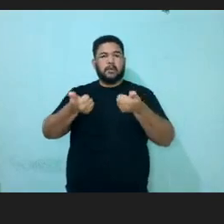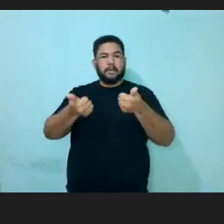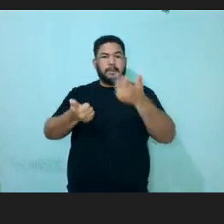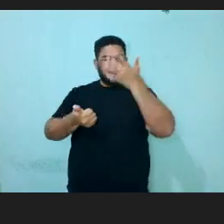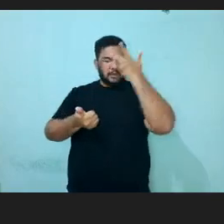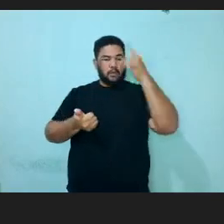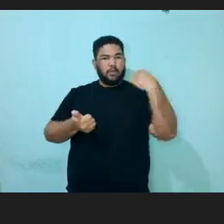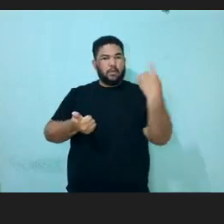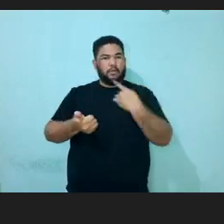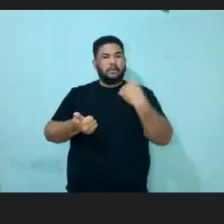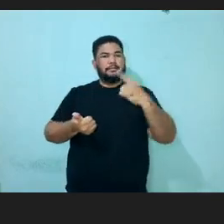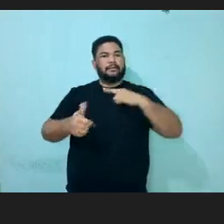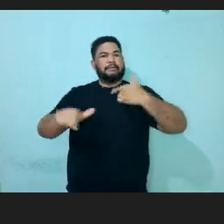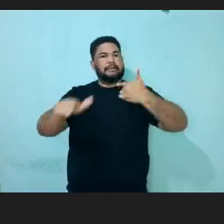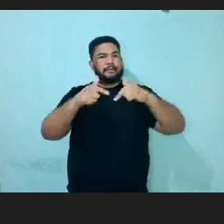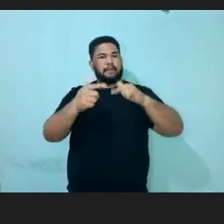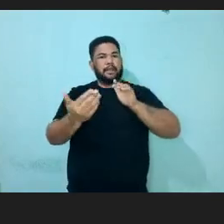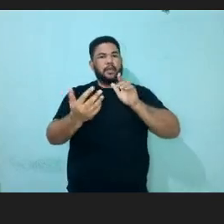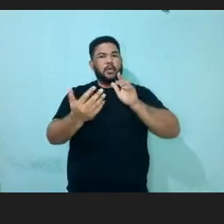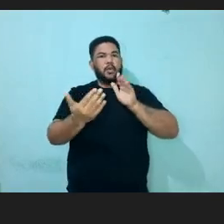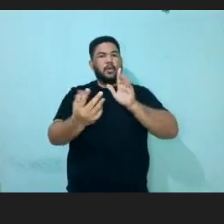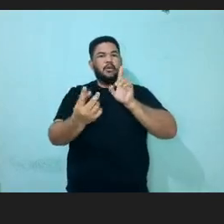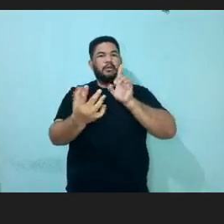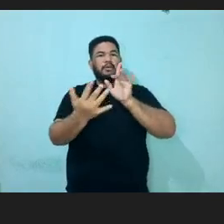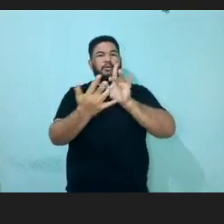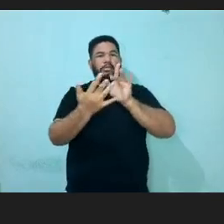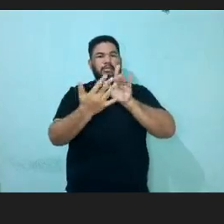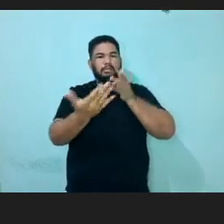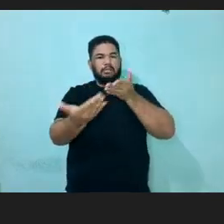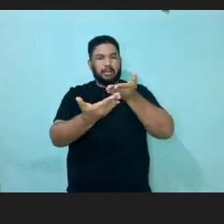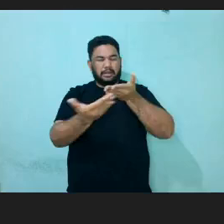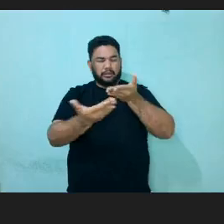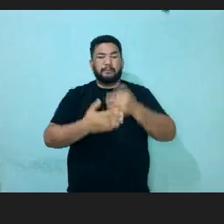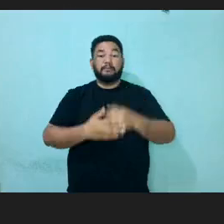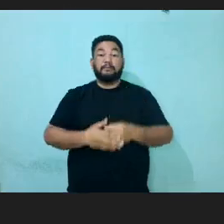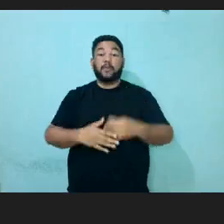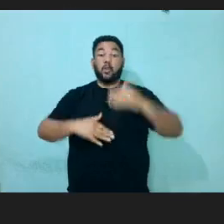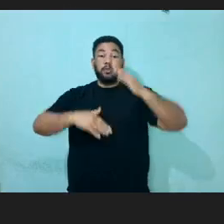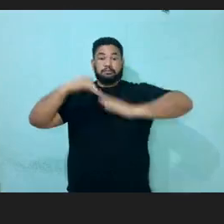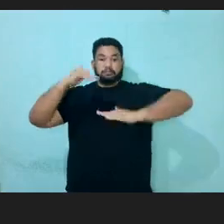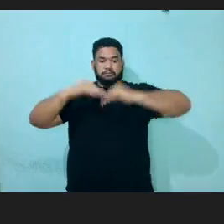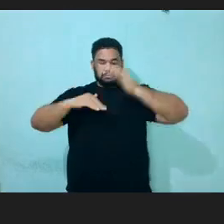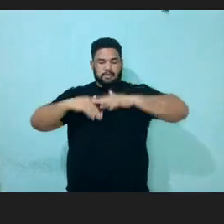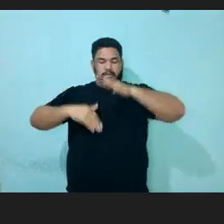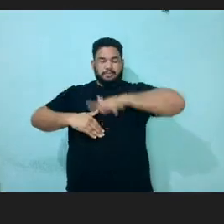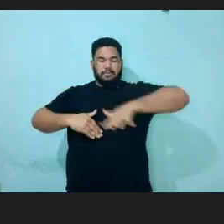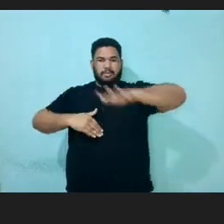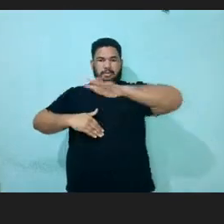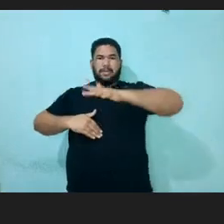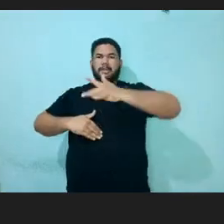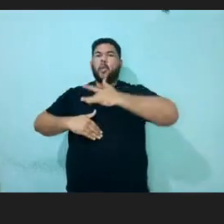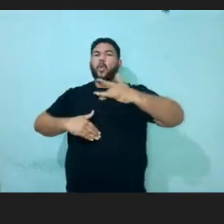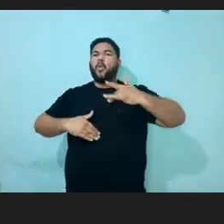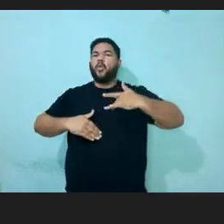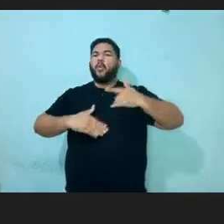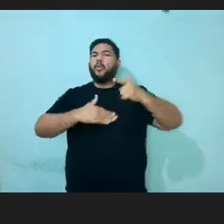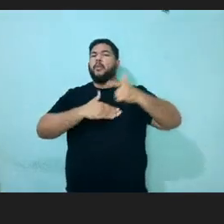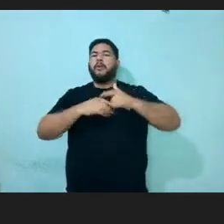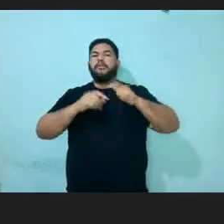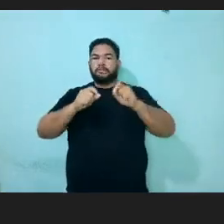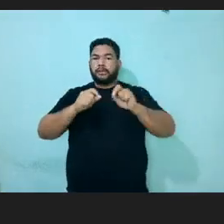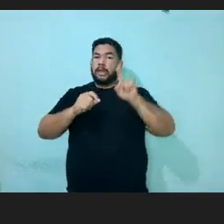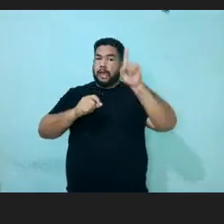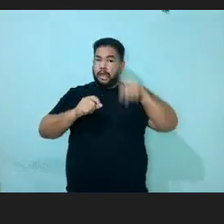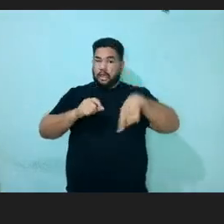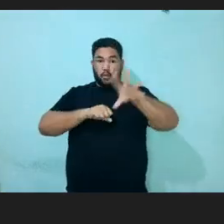contato. Então, assim, o nosso papel como profissional da área da saúde é um papel generalista de